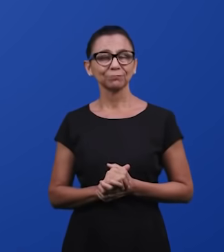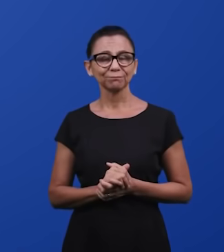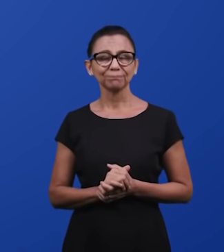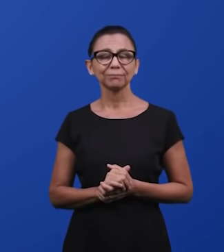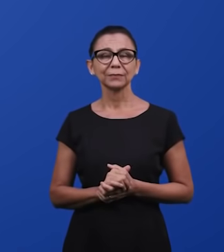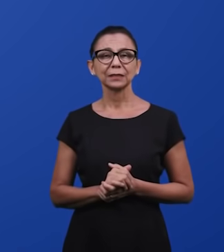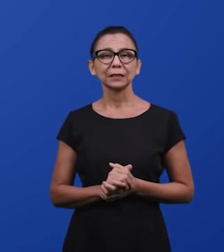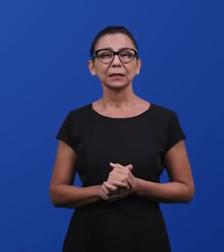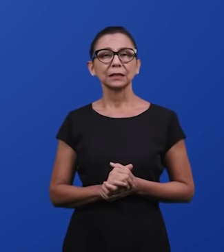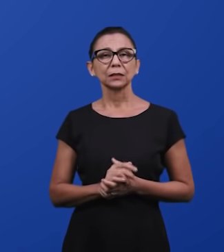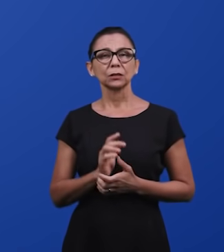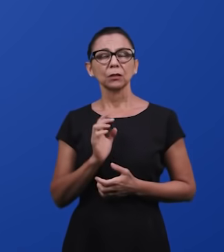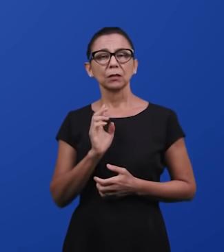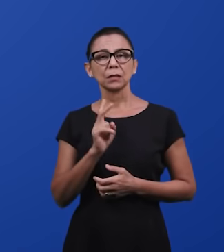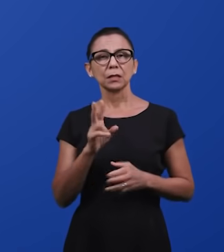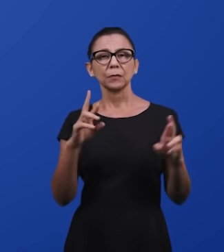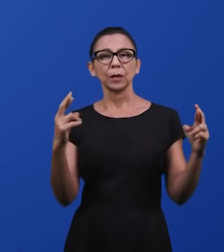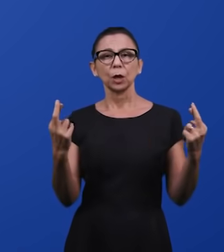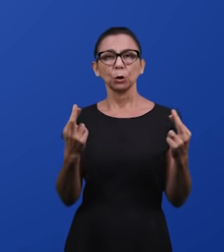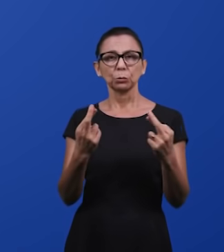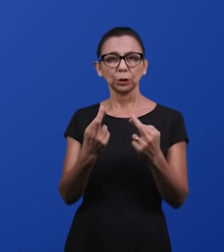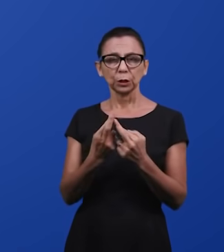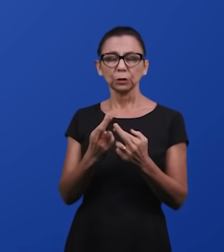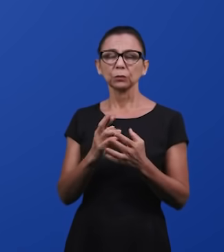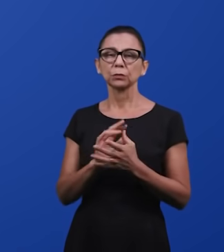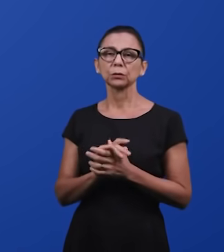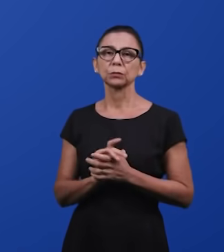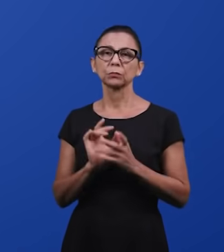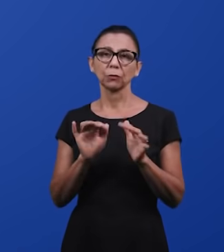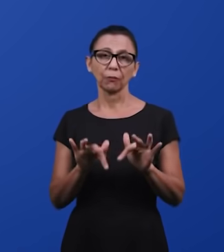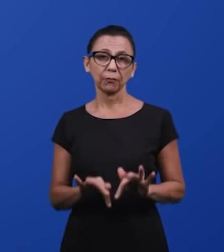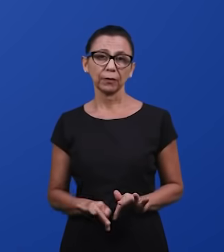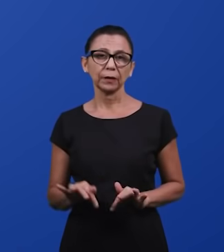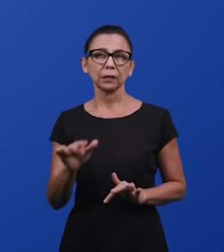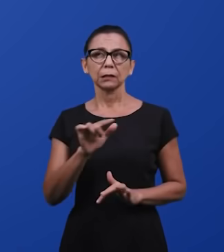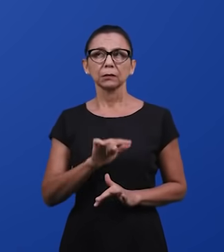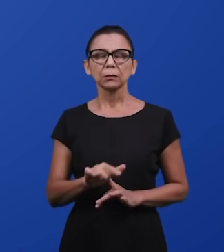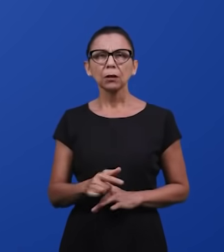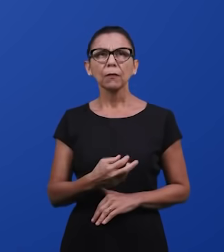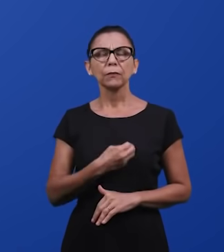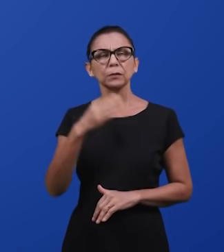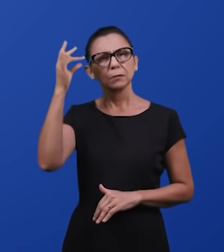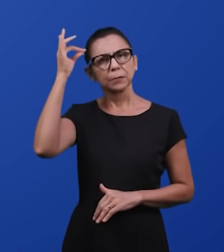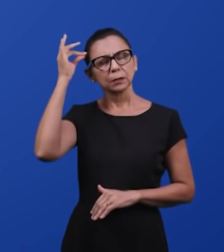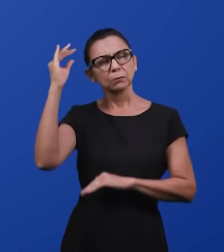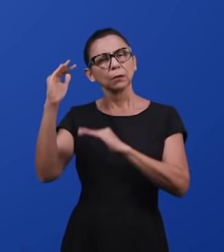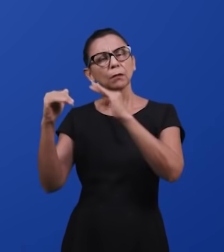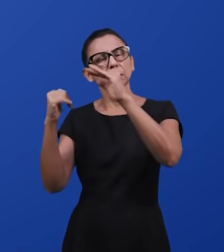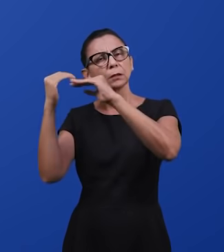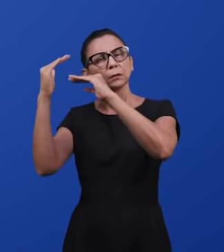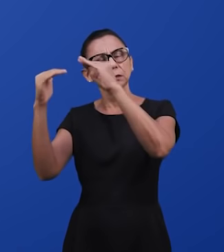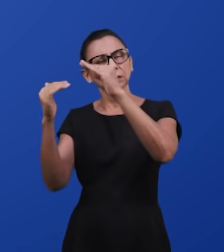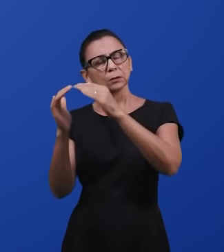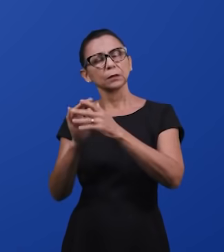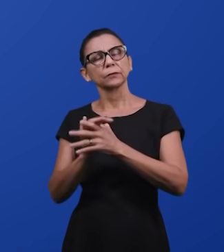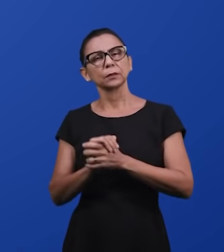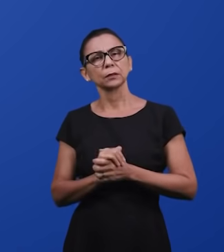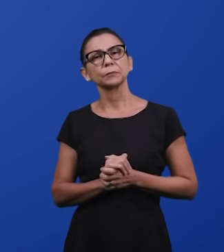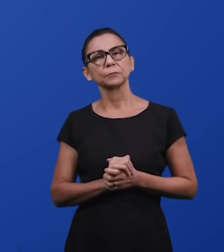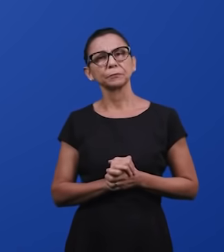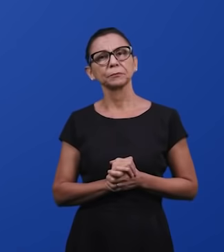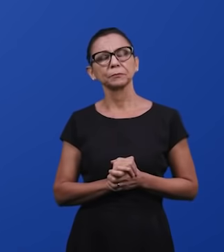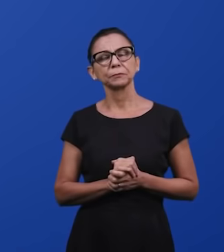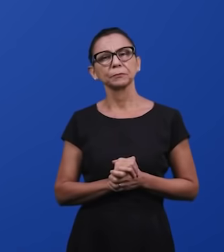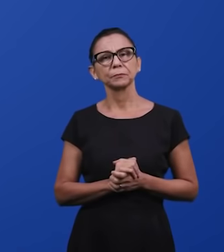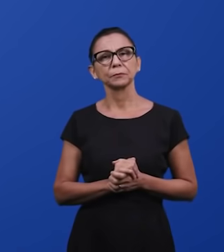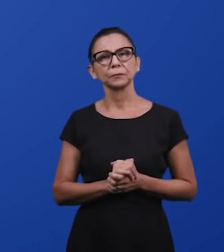cada reunião abastecidos e enriquecidos com o teor espiritual e com as coisas espirituais que o Senhor tem